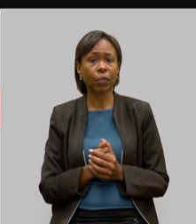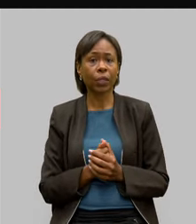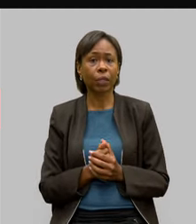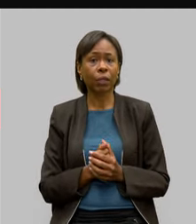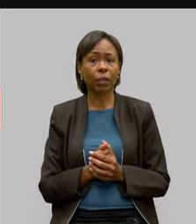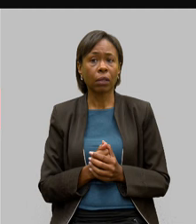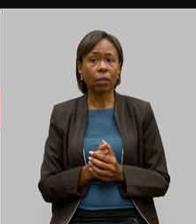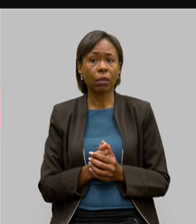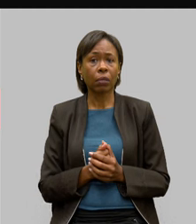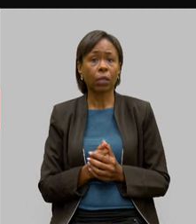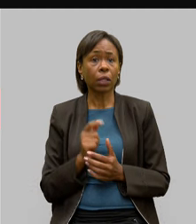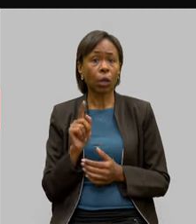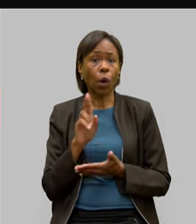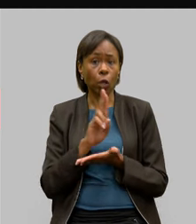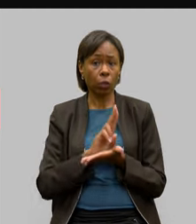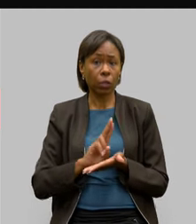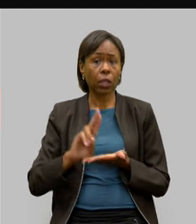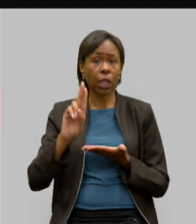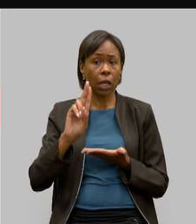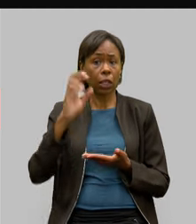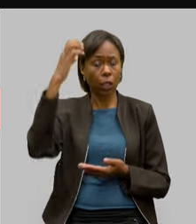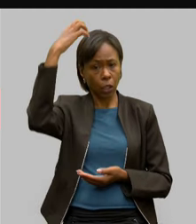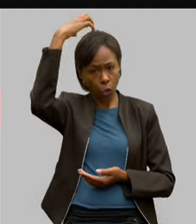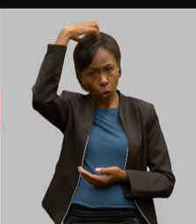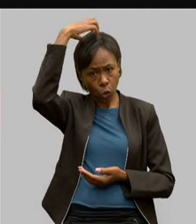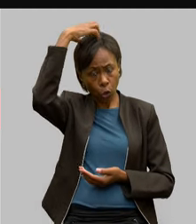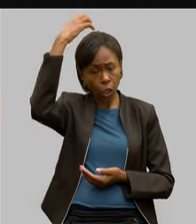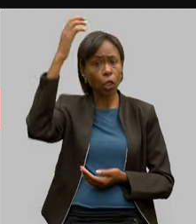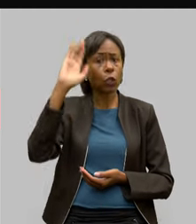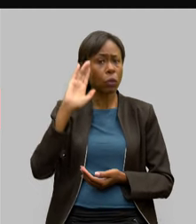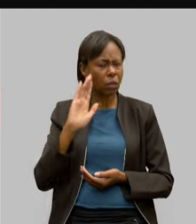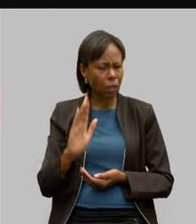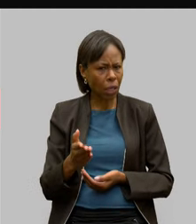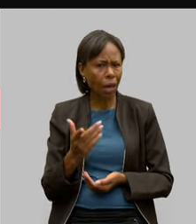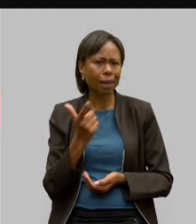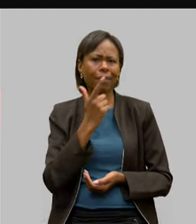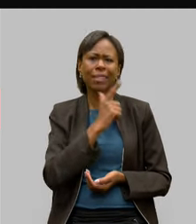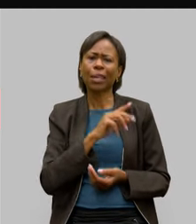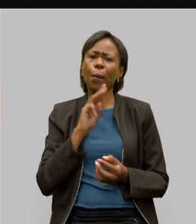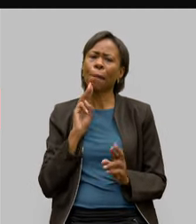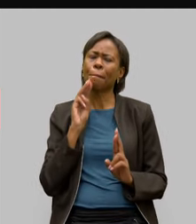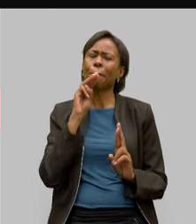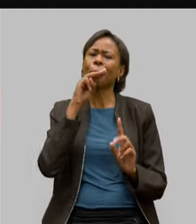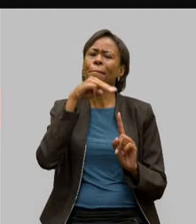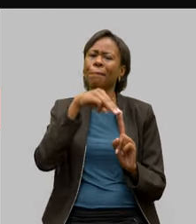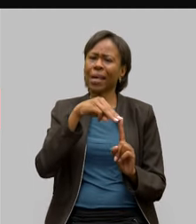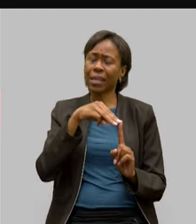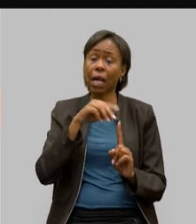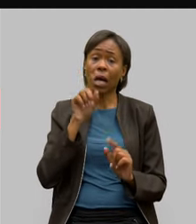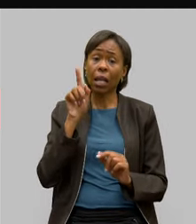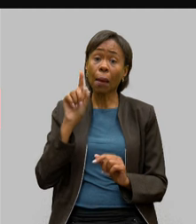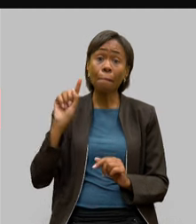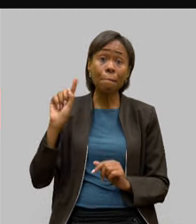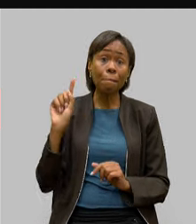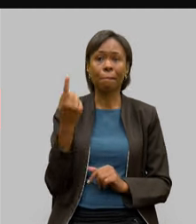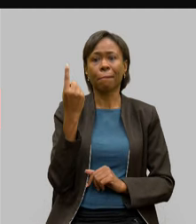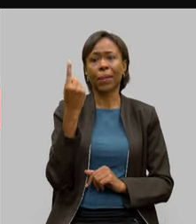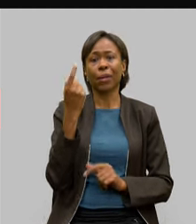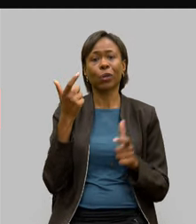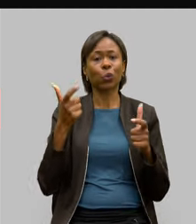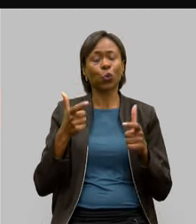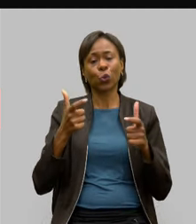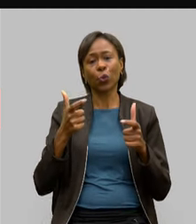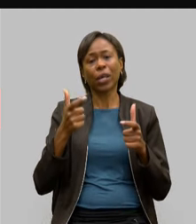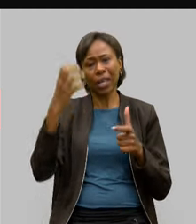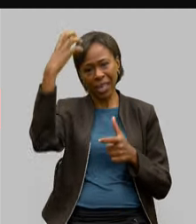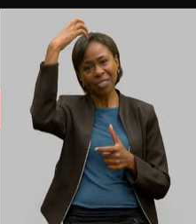conseguiu né a Universidade Federal de São São João Deli ela já conseguiu uma meta né Se a gente for pensar que foi a primeira instituição no Brasil